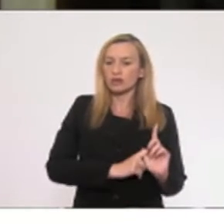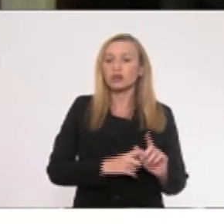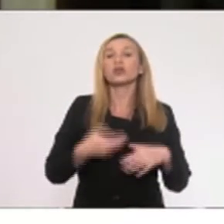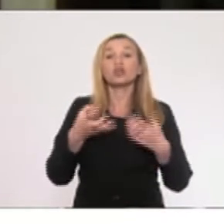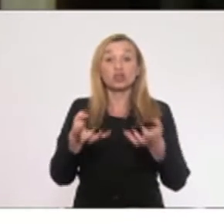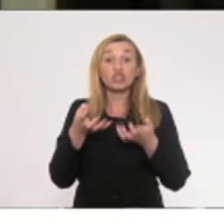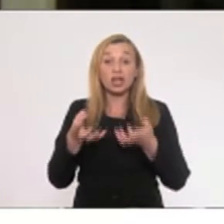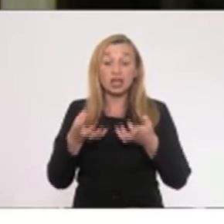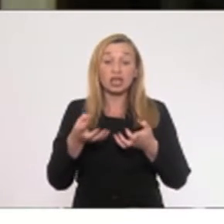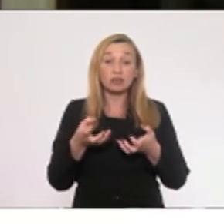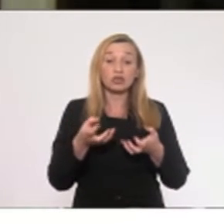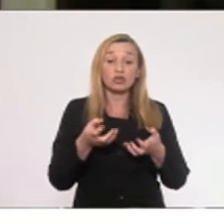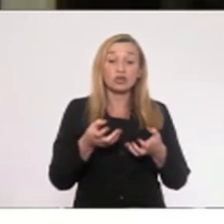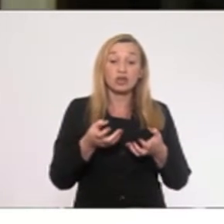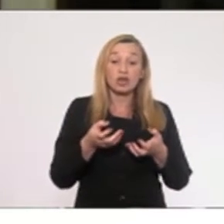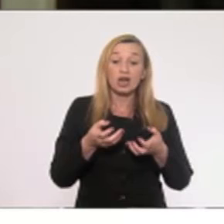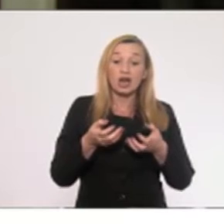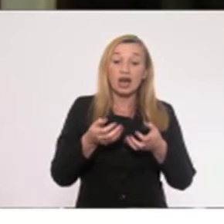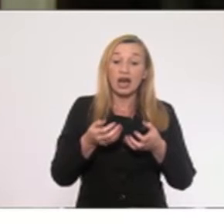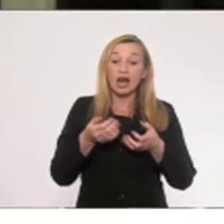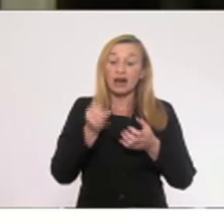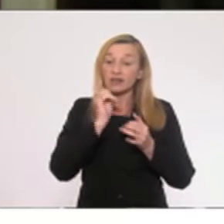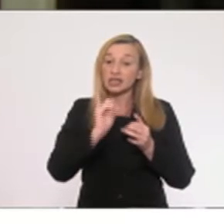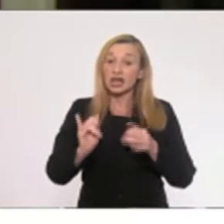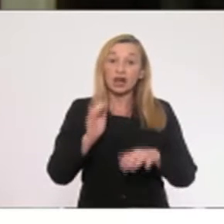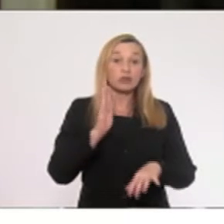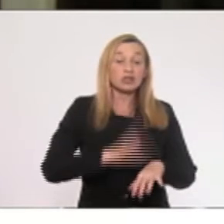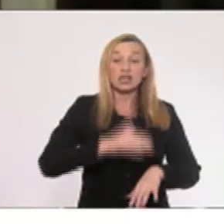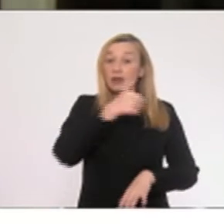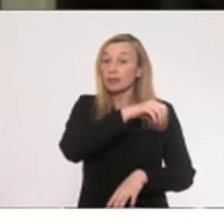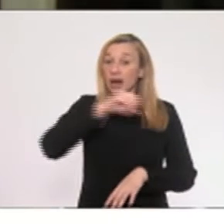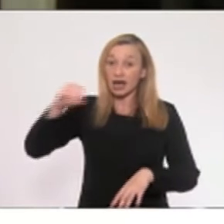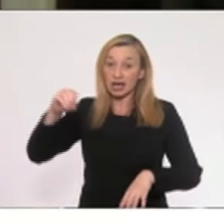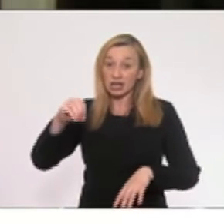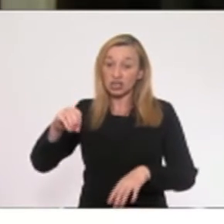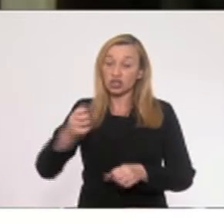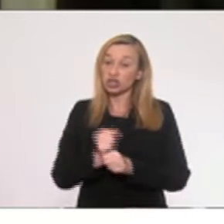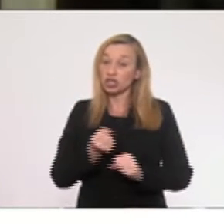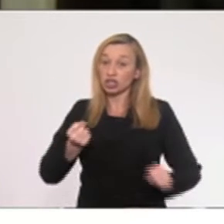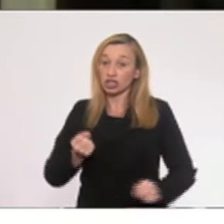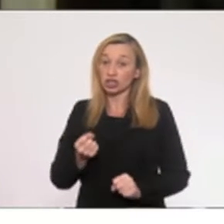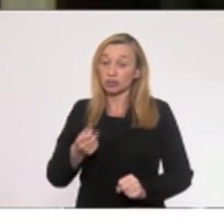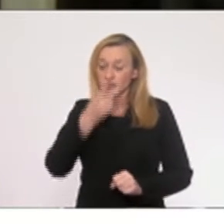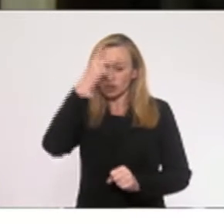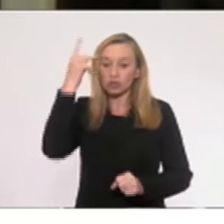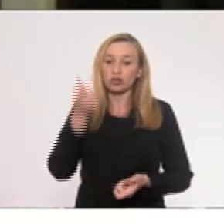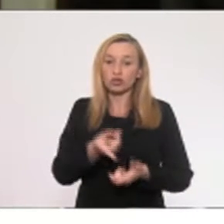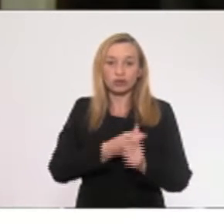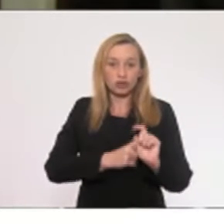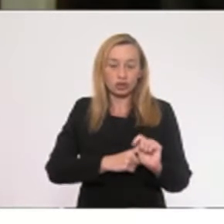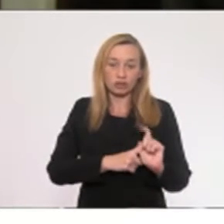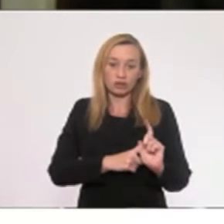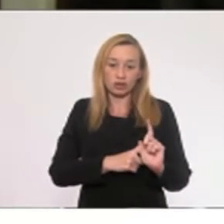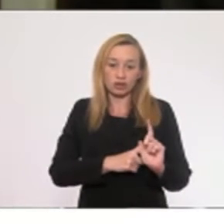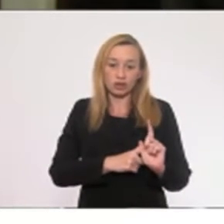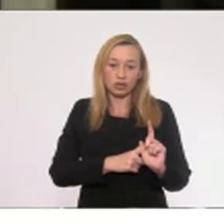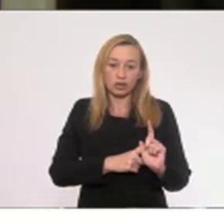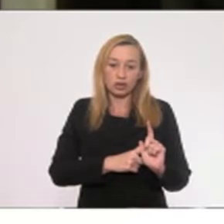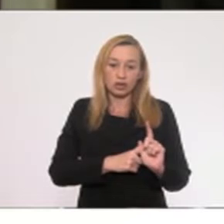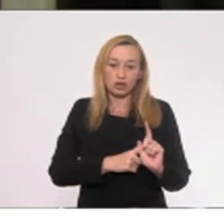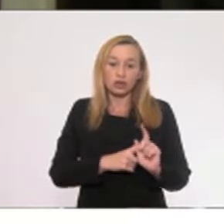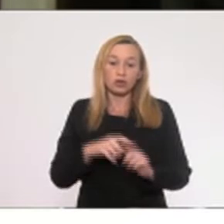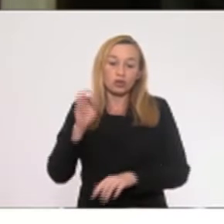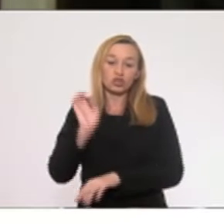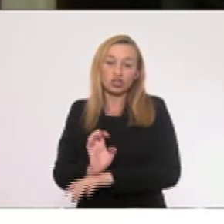queremos divulgar são os 100 maiores. Perfeito. E entre os 100 maiores, Não tem dúvida. o são os Estado contumados. quer se vingar